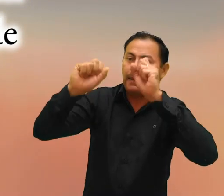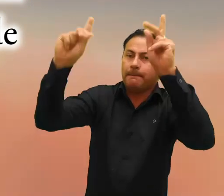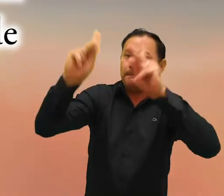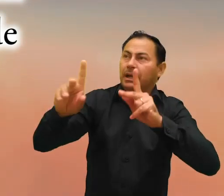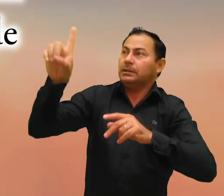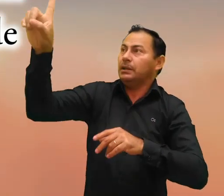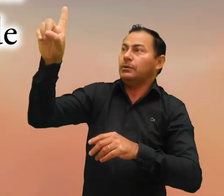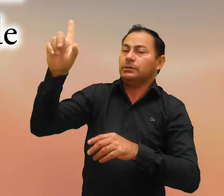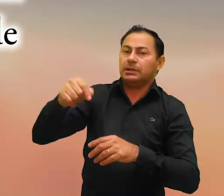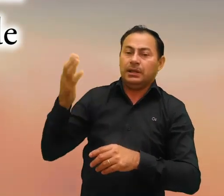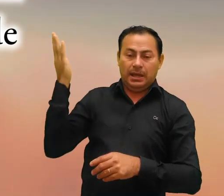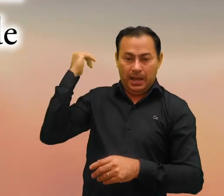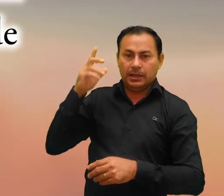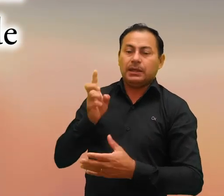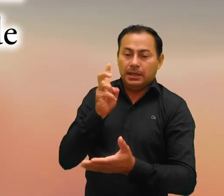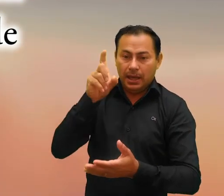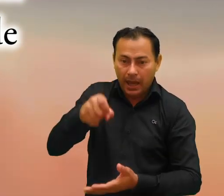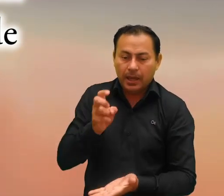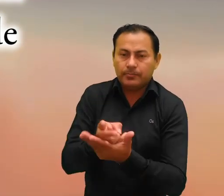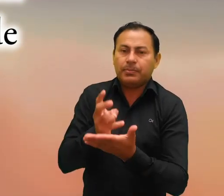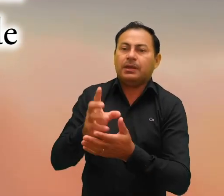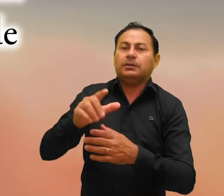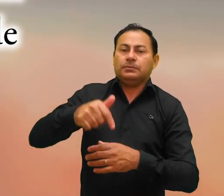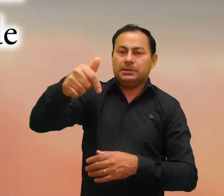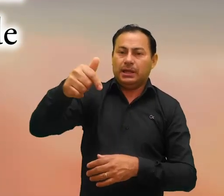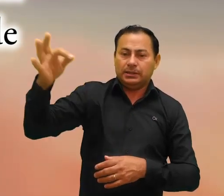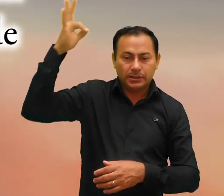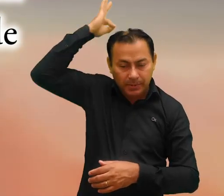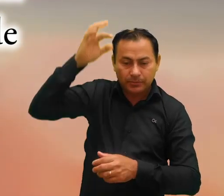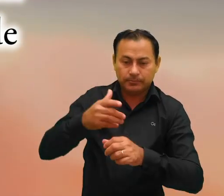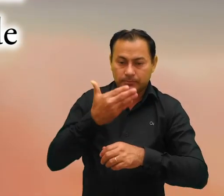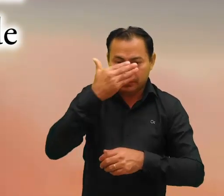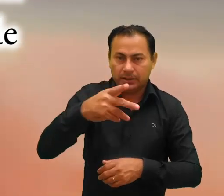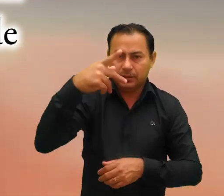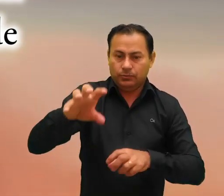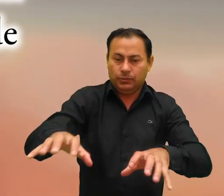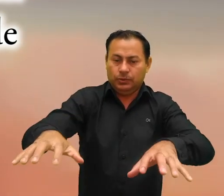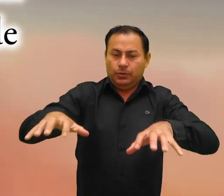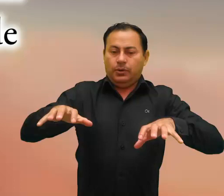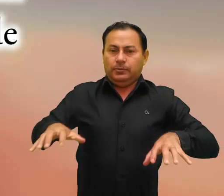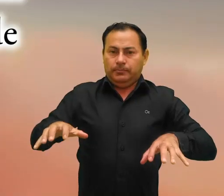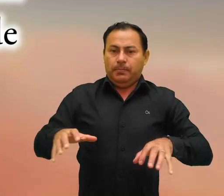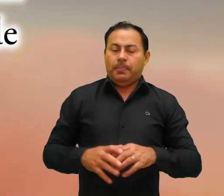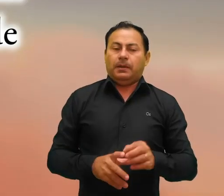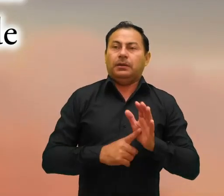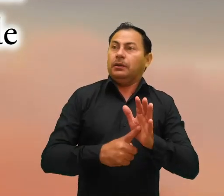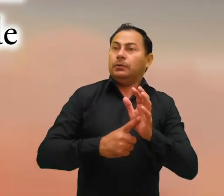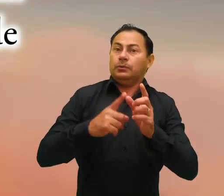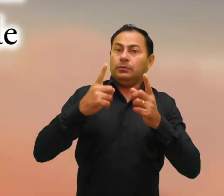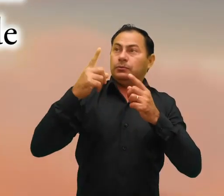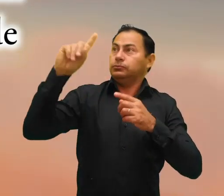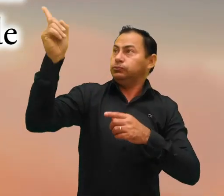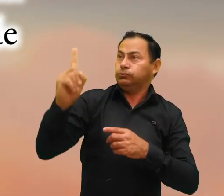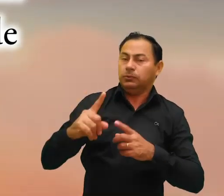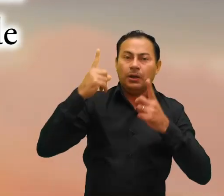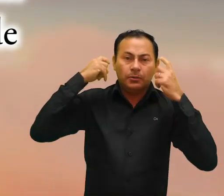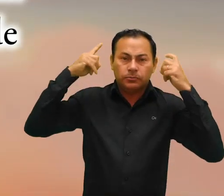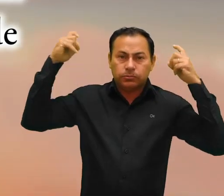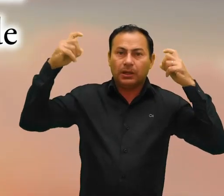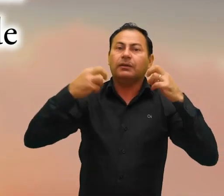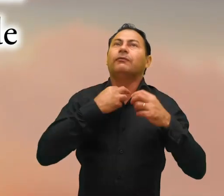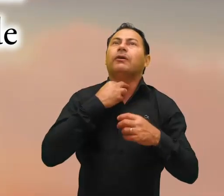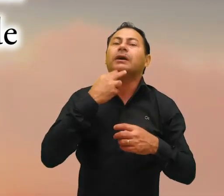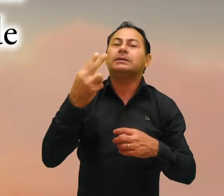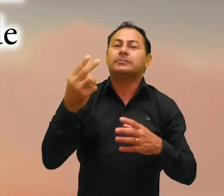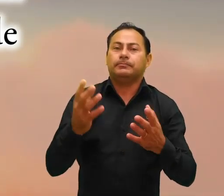que é, que era e que há de vir, dos 7 Espíritos que estão diante do seu trono. Do trono saíam relâmpagos, vozes e